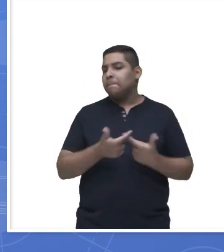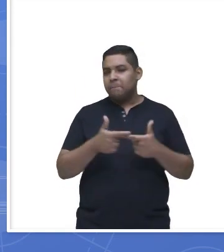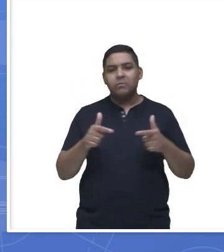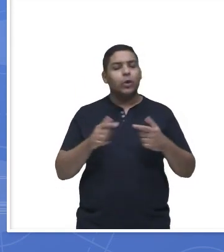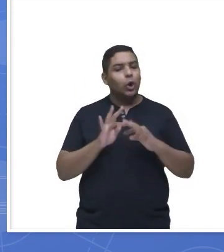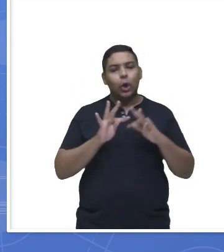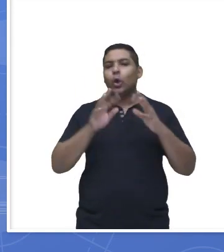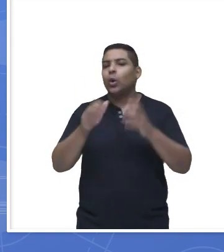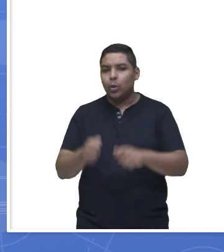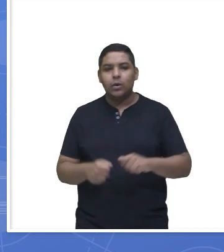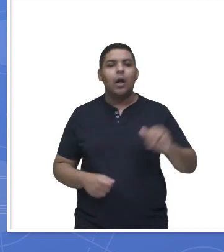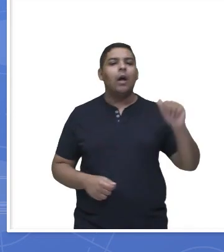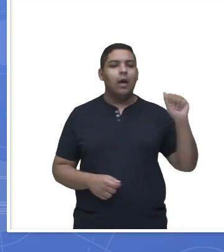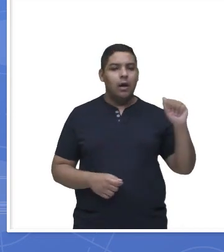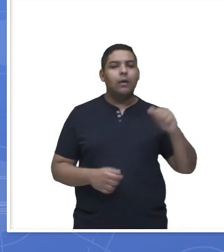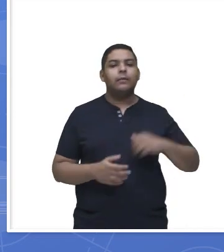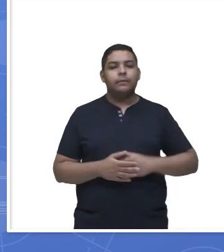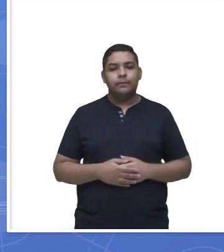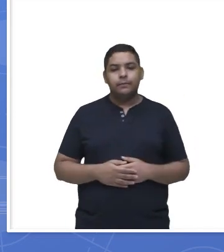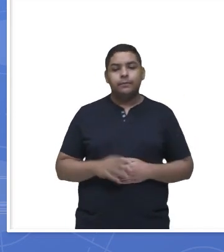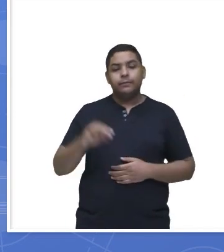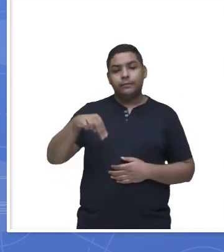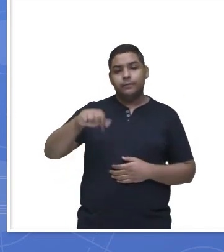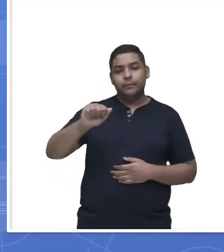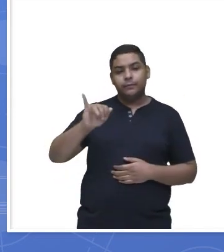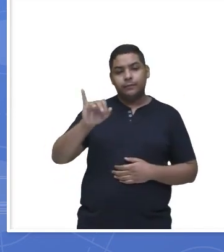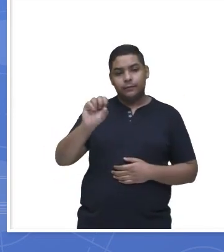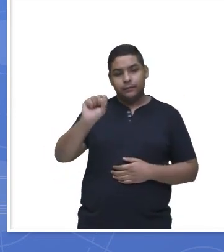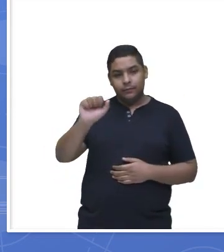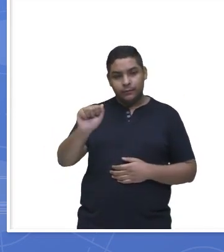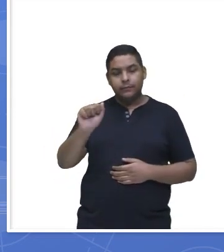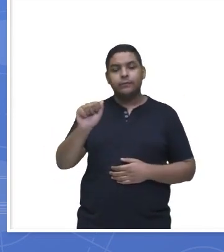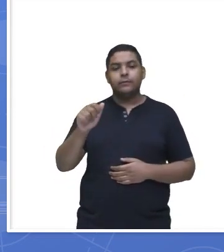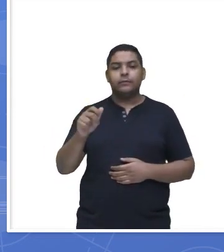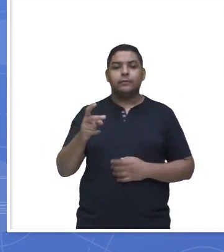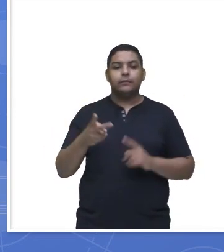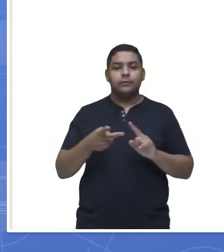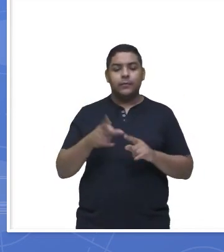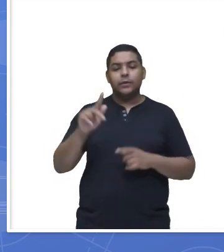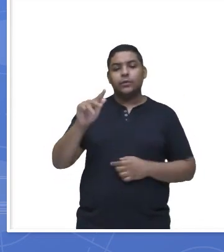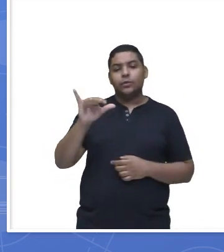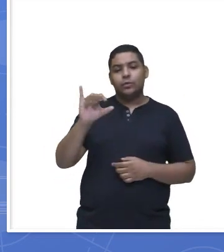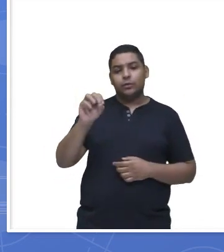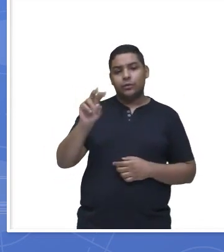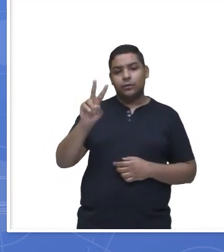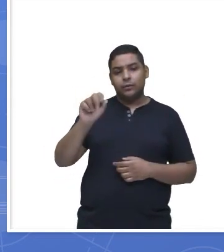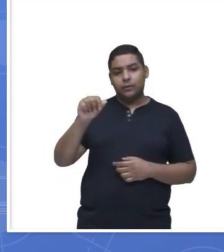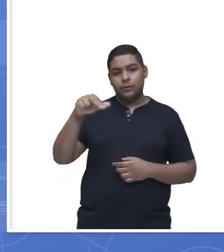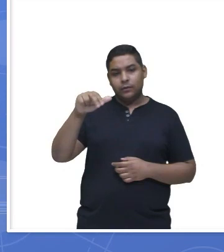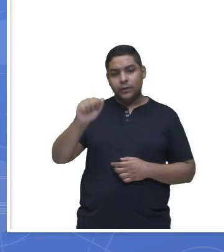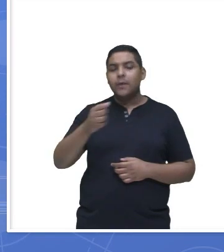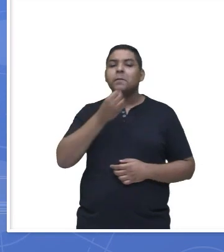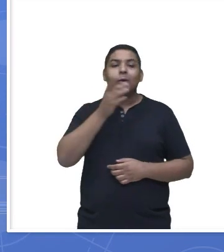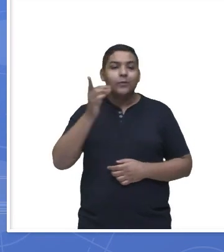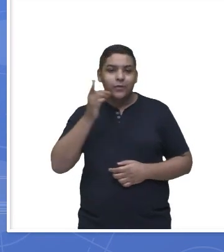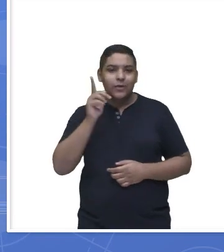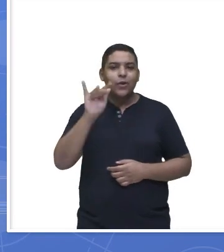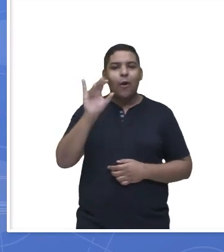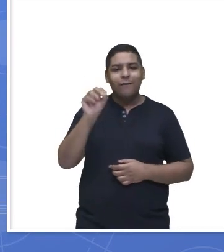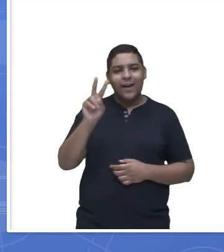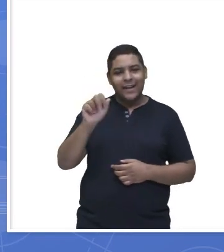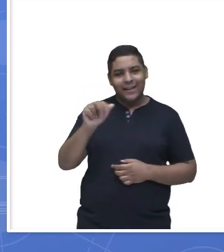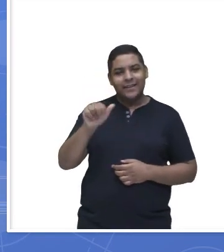aqui anunciar algumas das participações. A Naísa, quem mais? A Giovana, bom dia, Giovana.